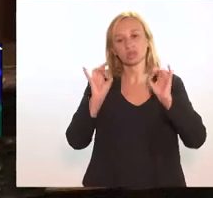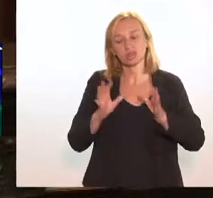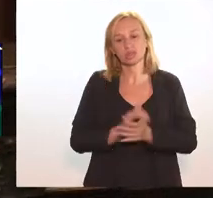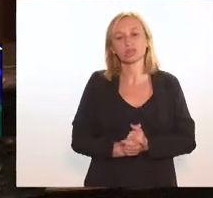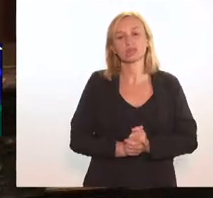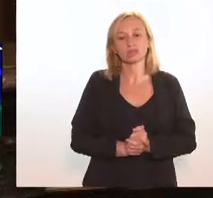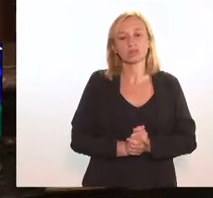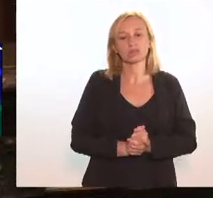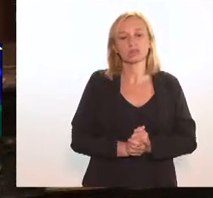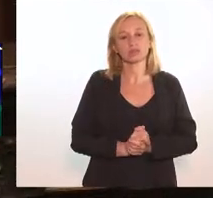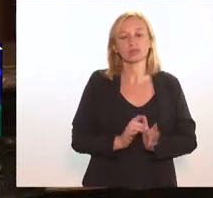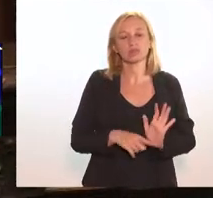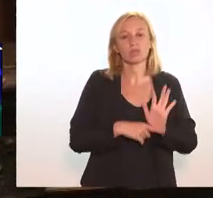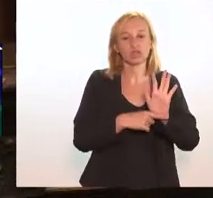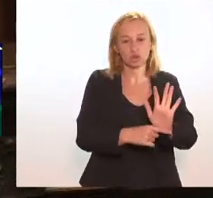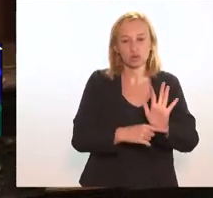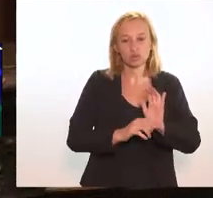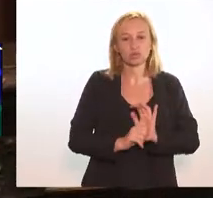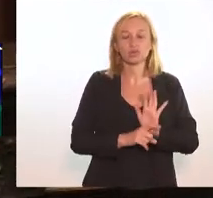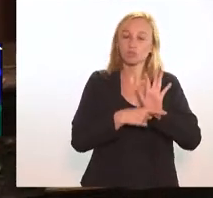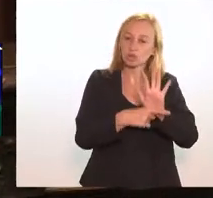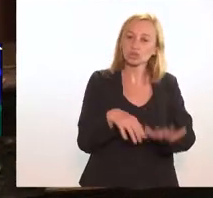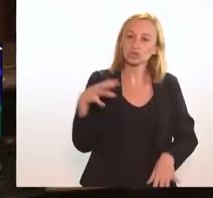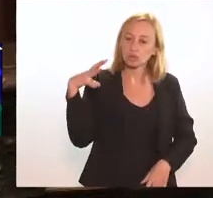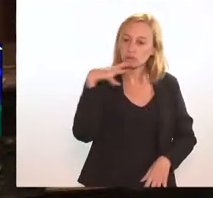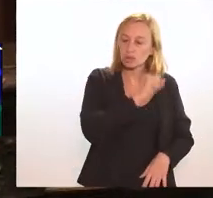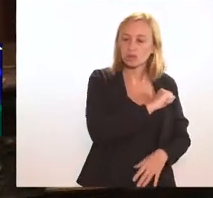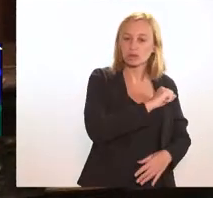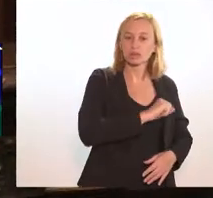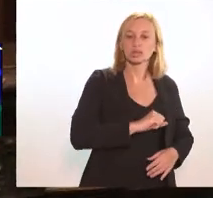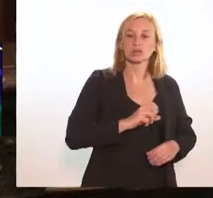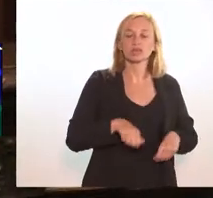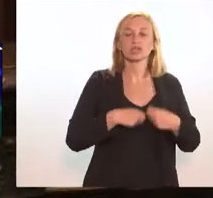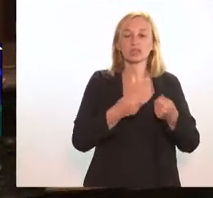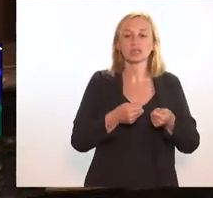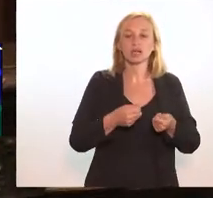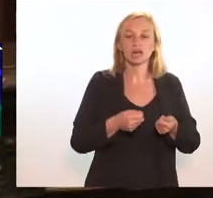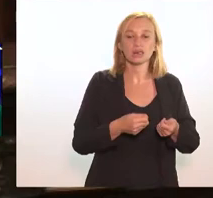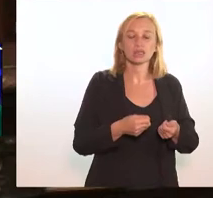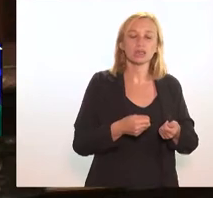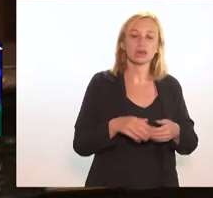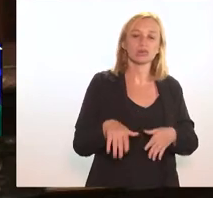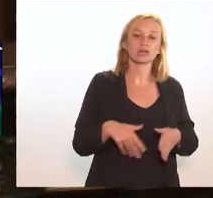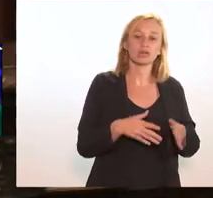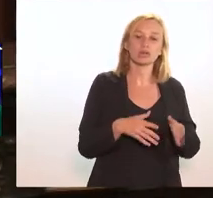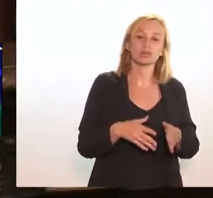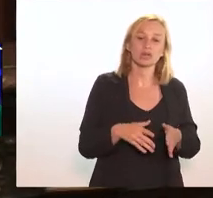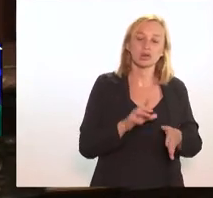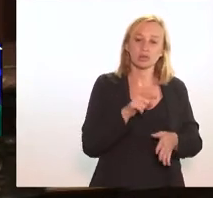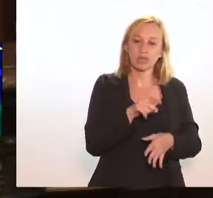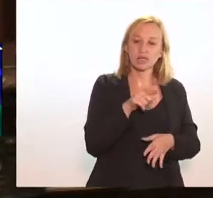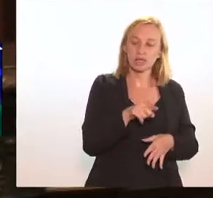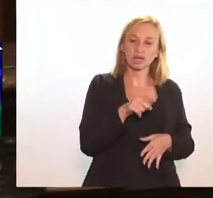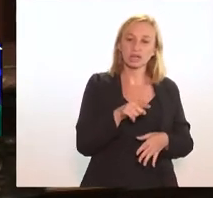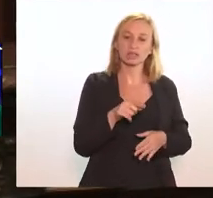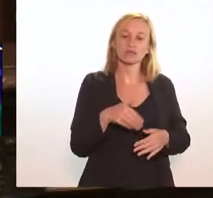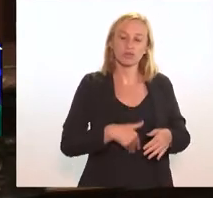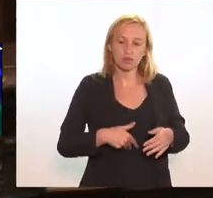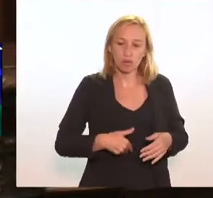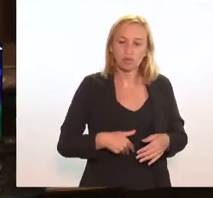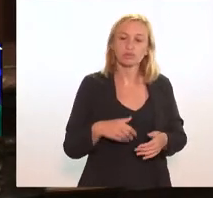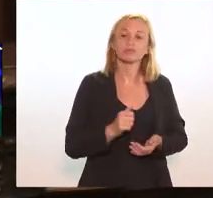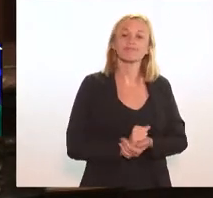ela vem como um auxílio, um socorro a dar luz sobre aqueles e aquelas que hoje estão passando